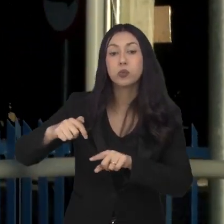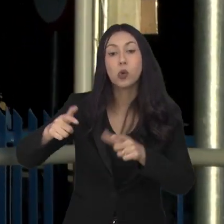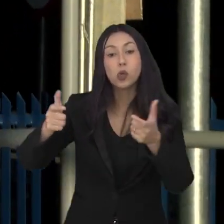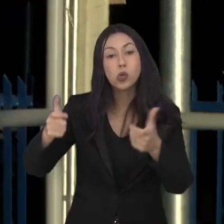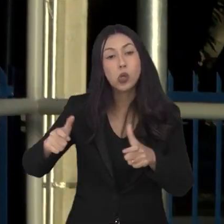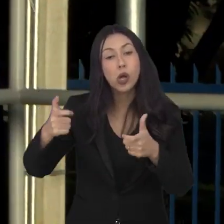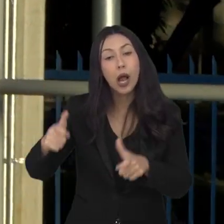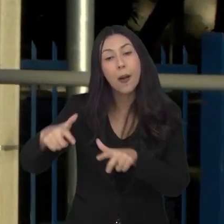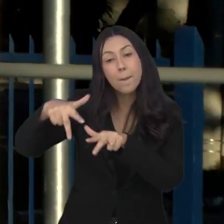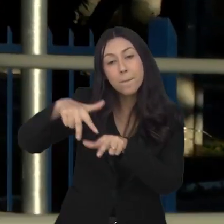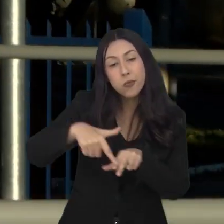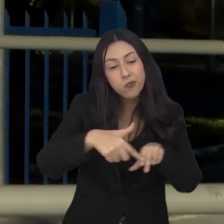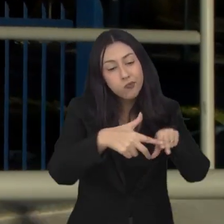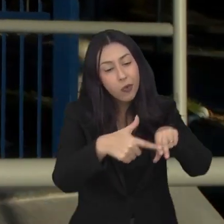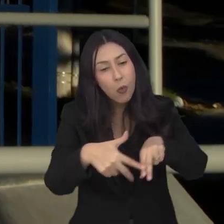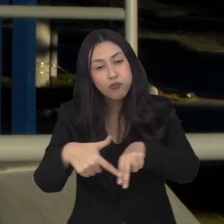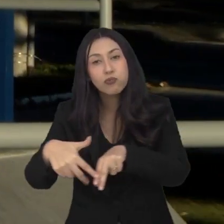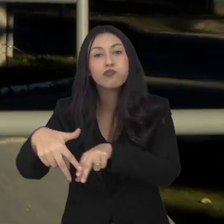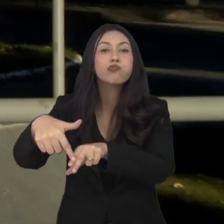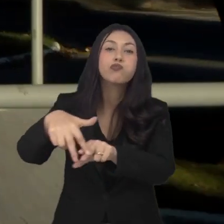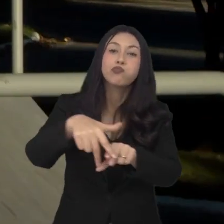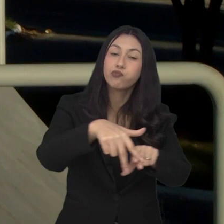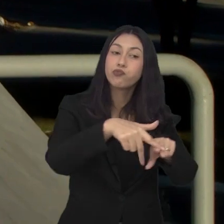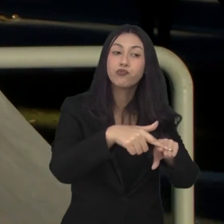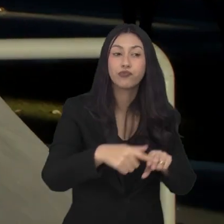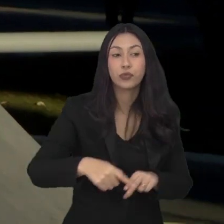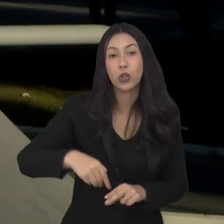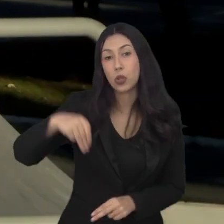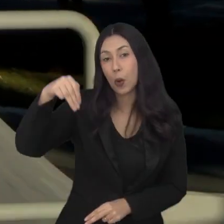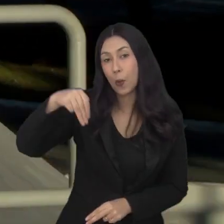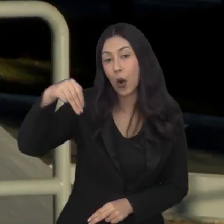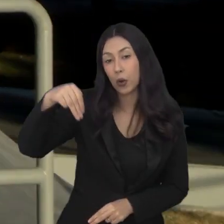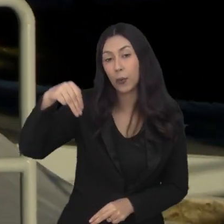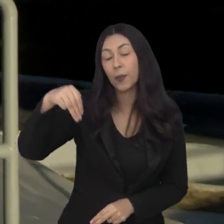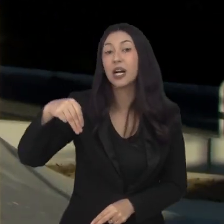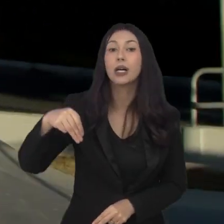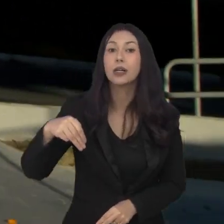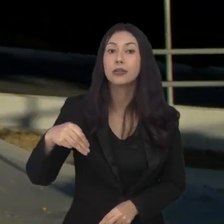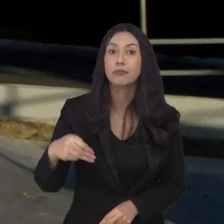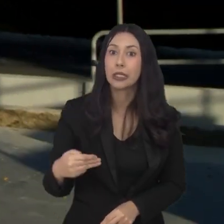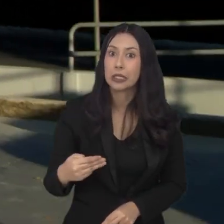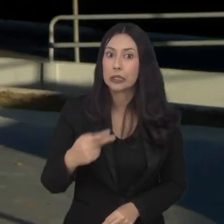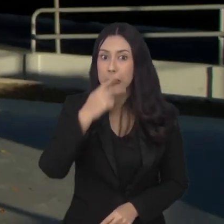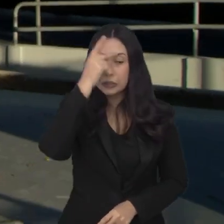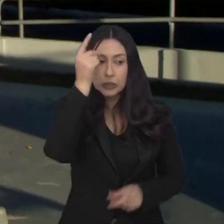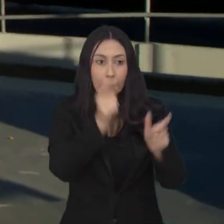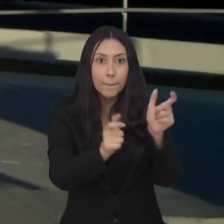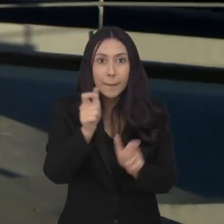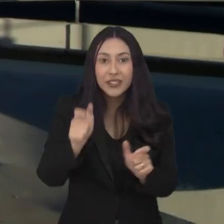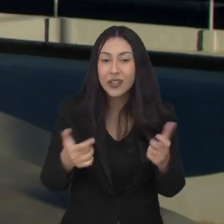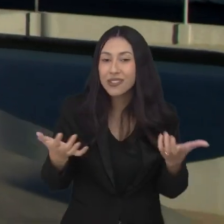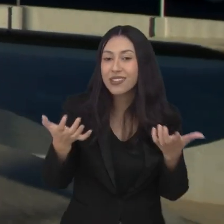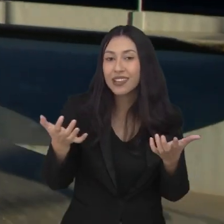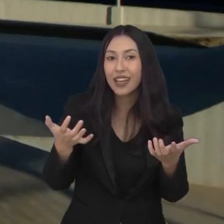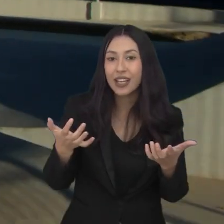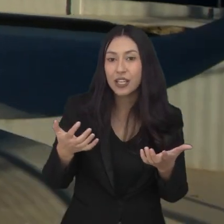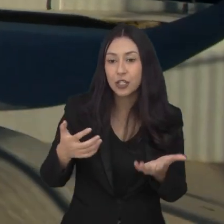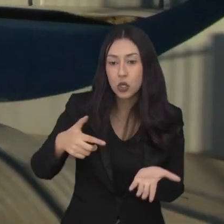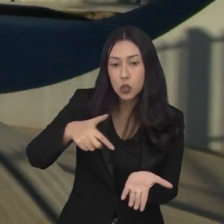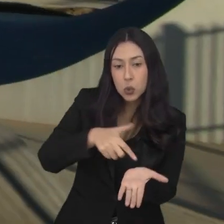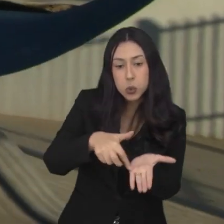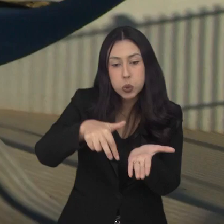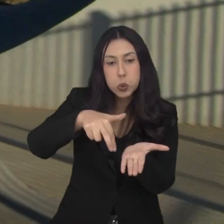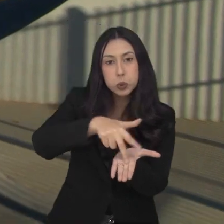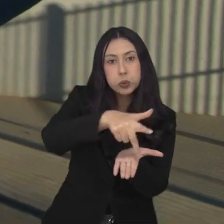É uma pista de esportes radicais para iniciantes que fica aqui no Jardim Morumbi. O local é procurado principalmente por pessoas que querem